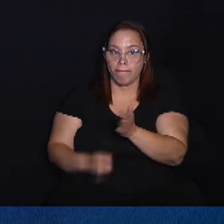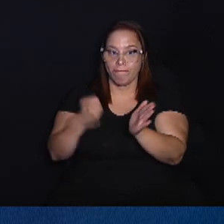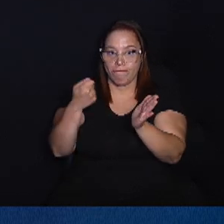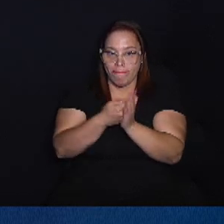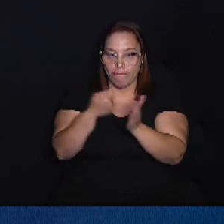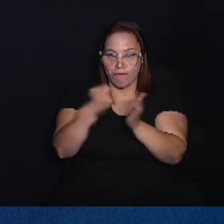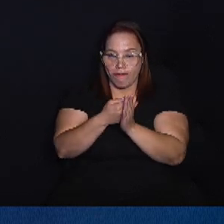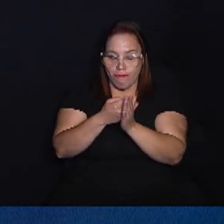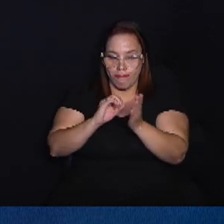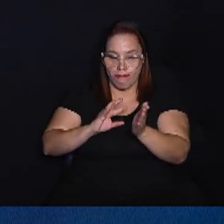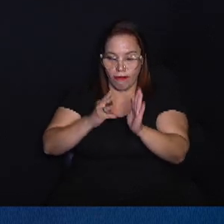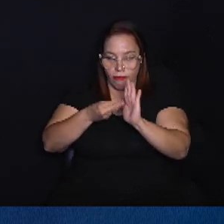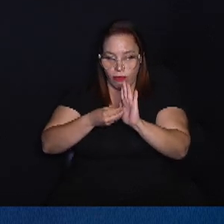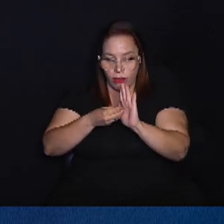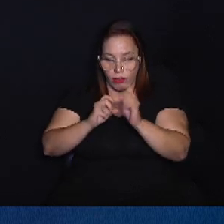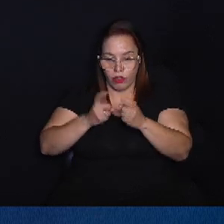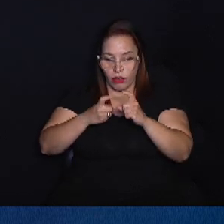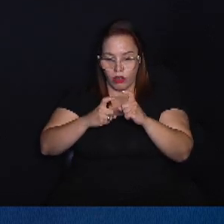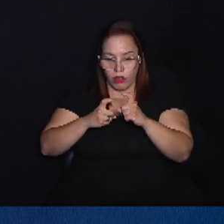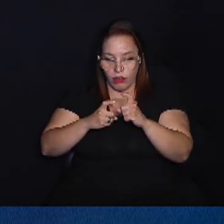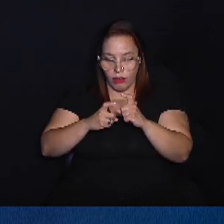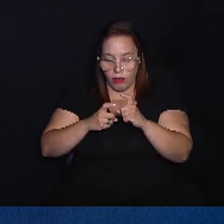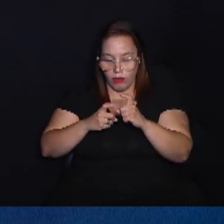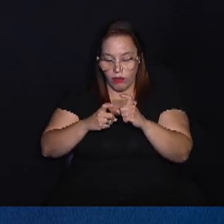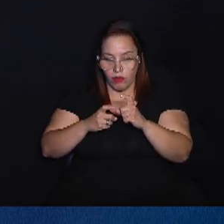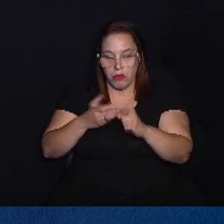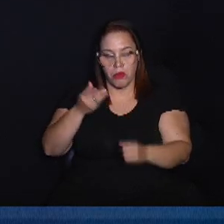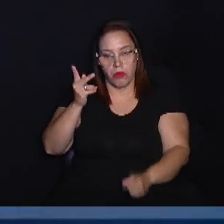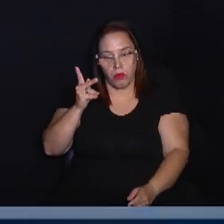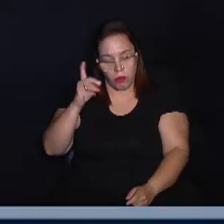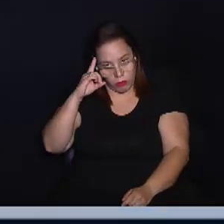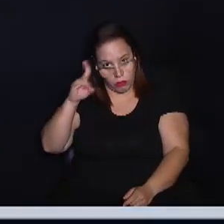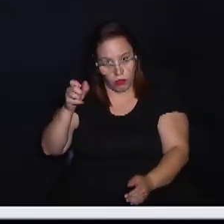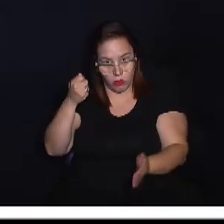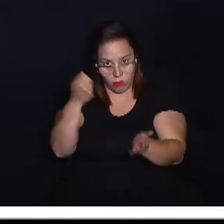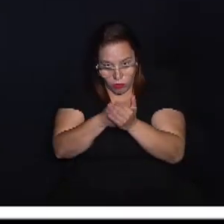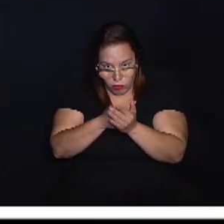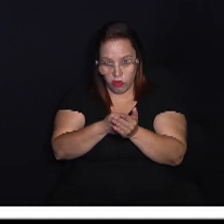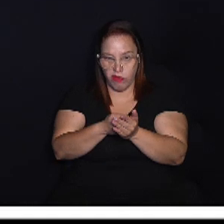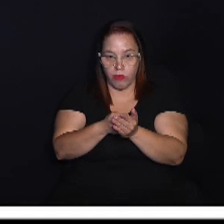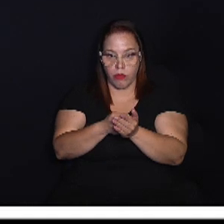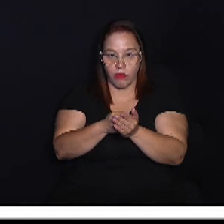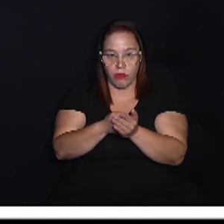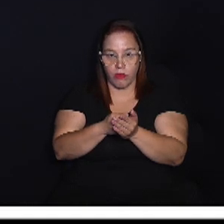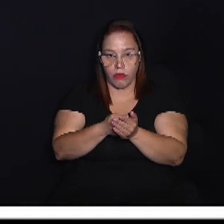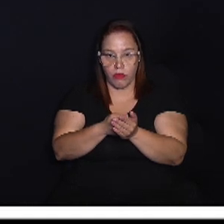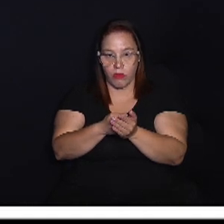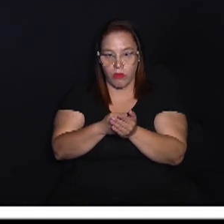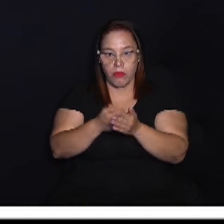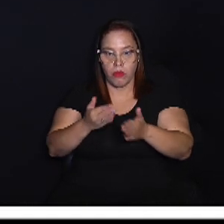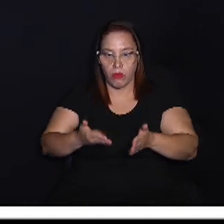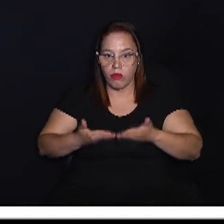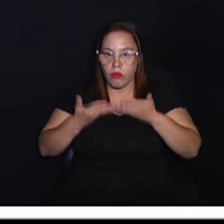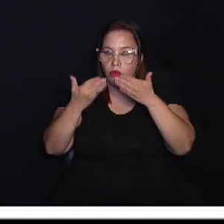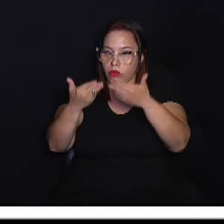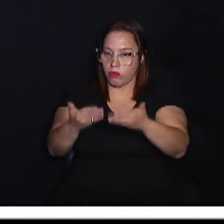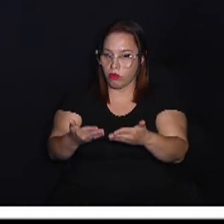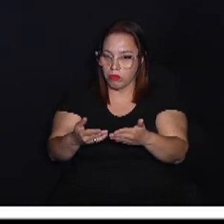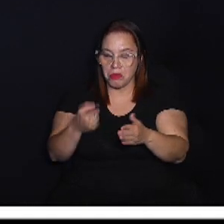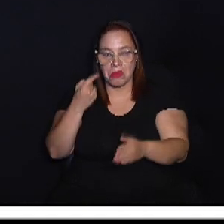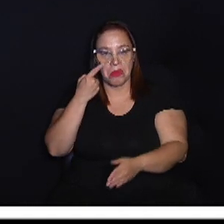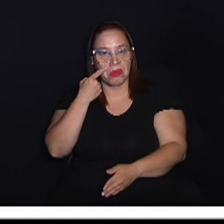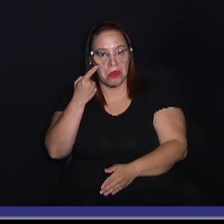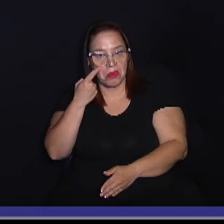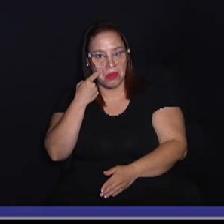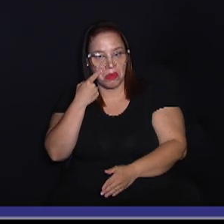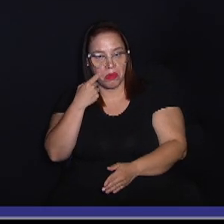no ementário da reunião ordinária no mesmo dia do seu protocolo e permanece à disposição para verificação